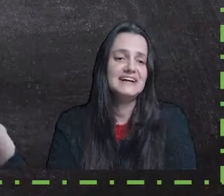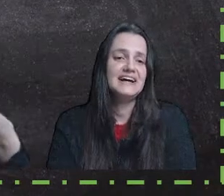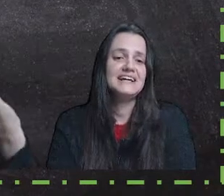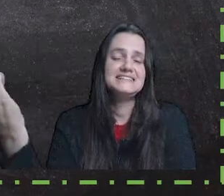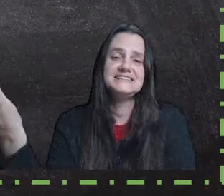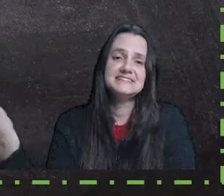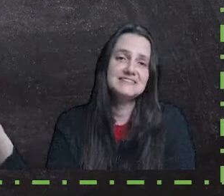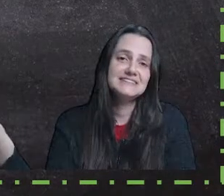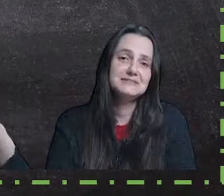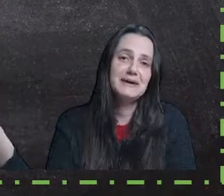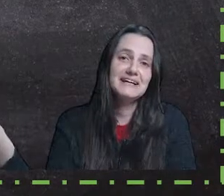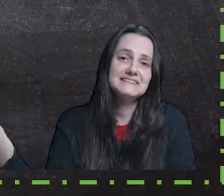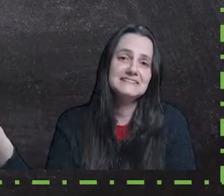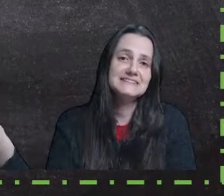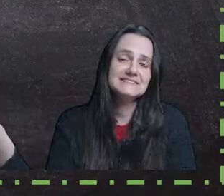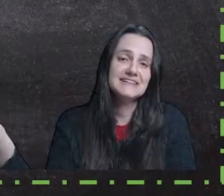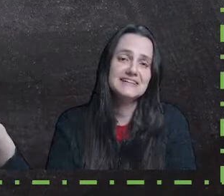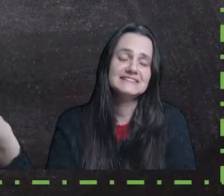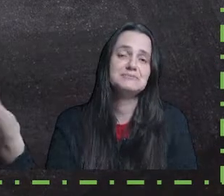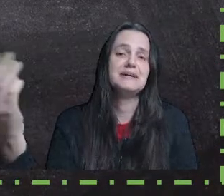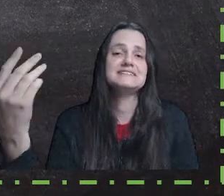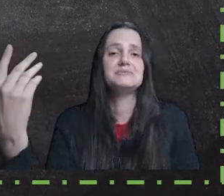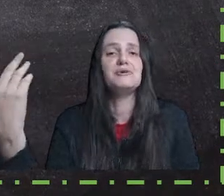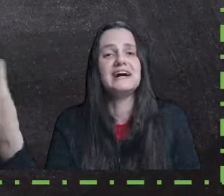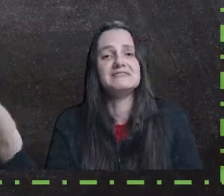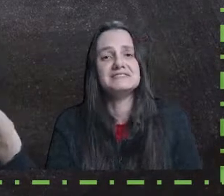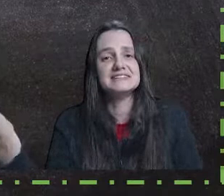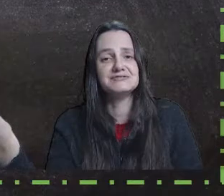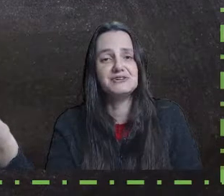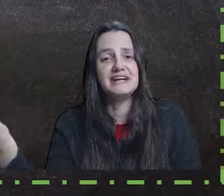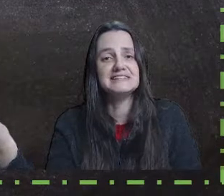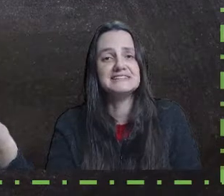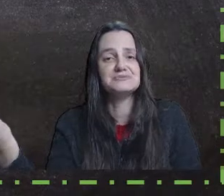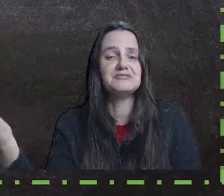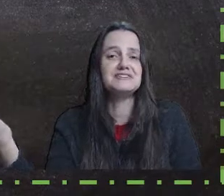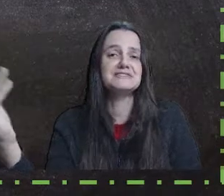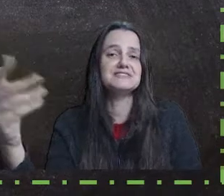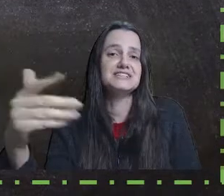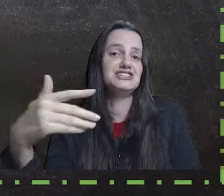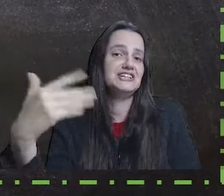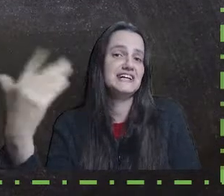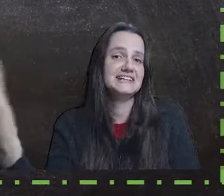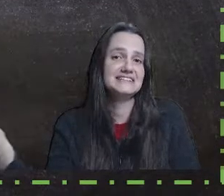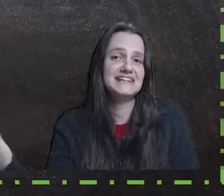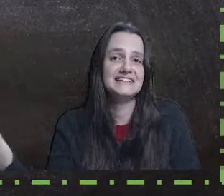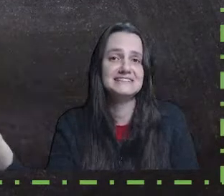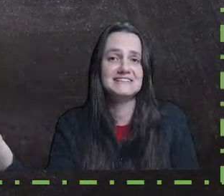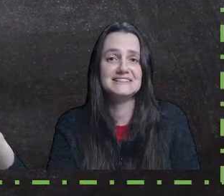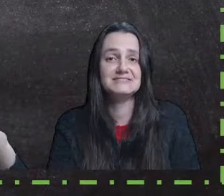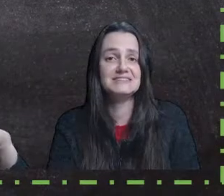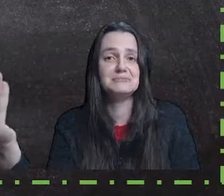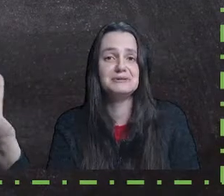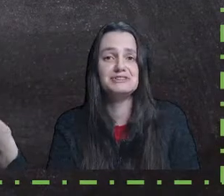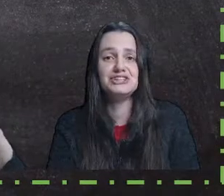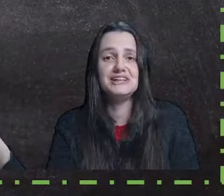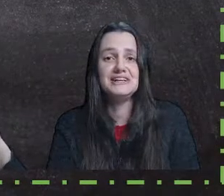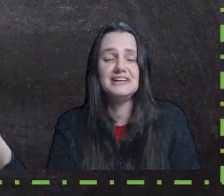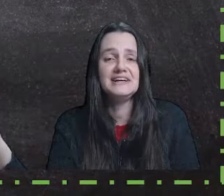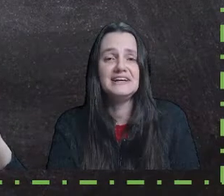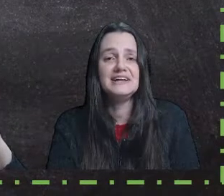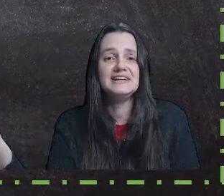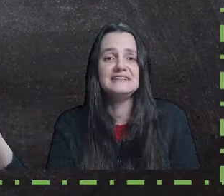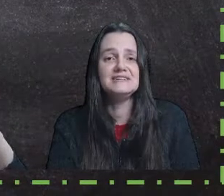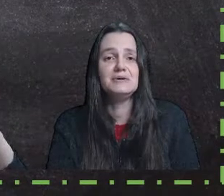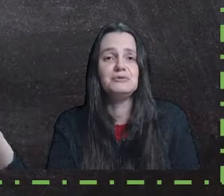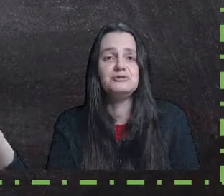né? A extinção das espécies, né? As espécies que moravam nessas florestas, uma vez que você tira a casa delas, elas não têm para onde